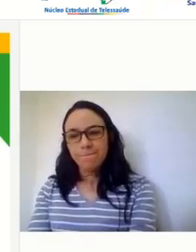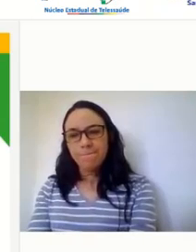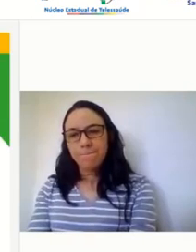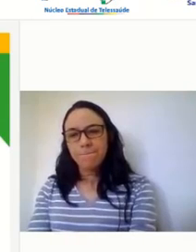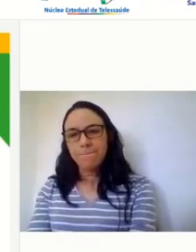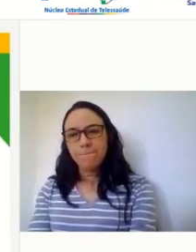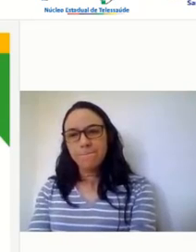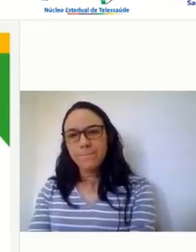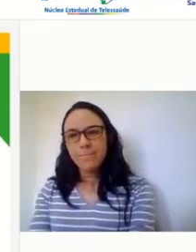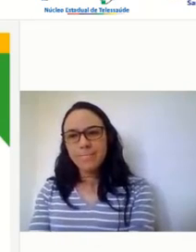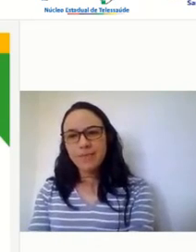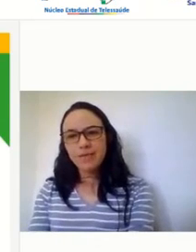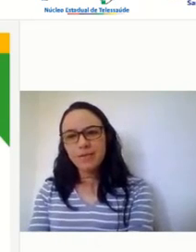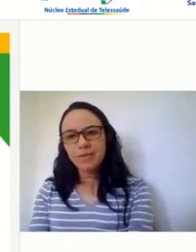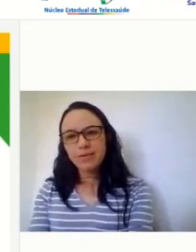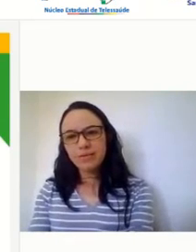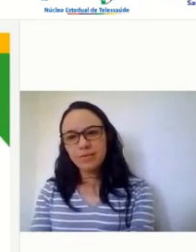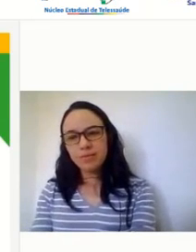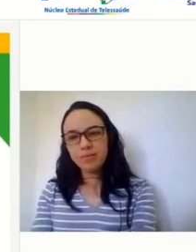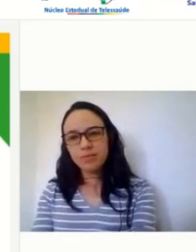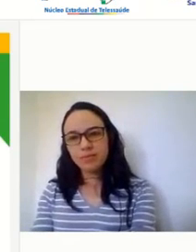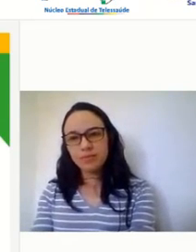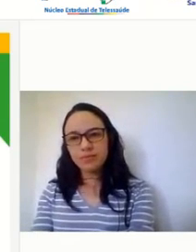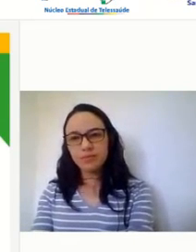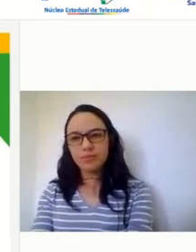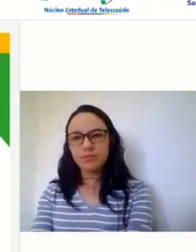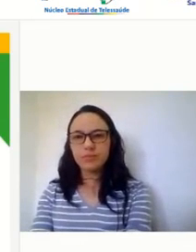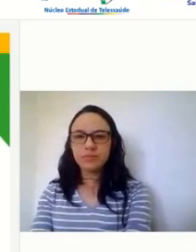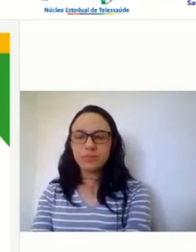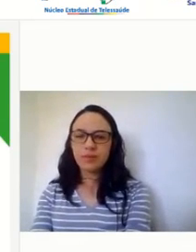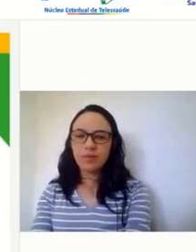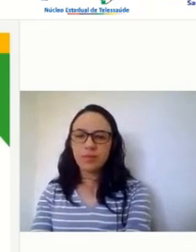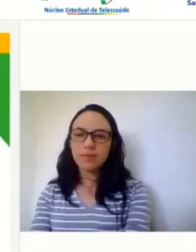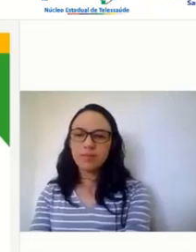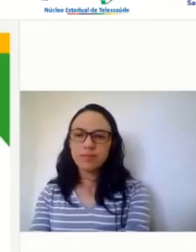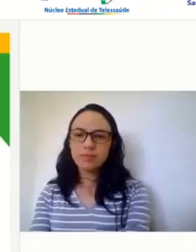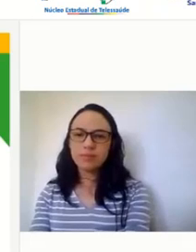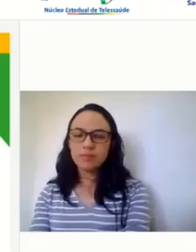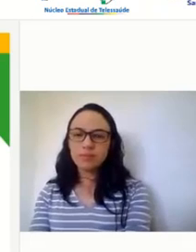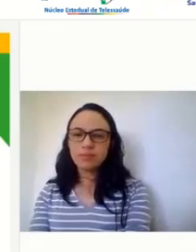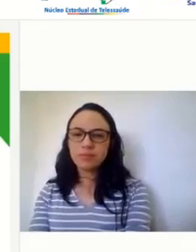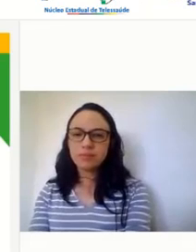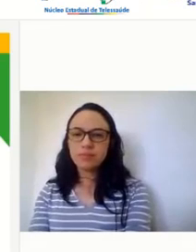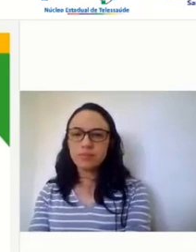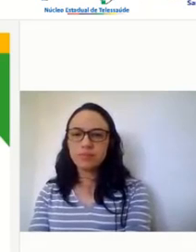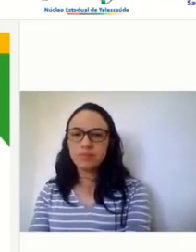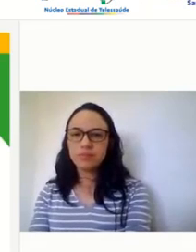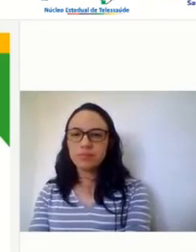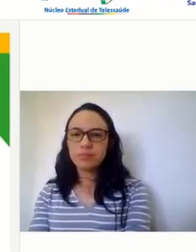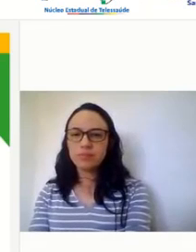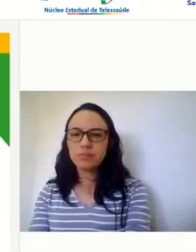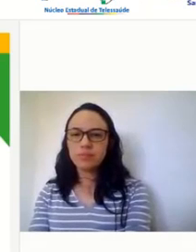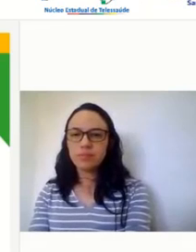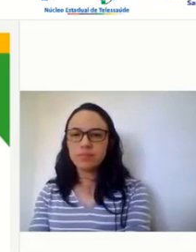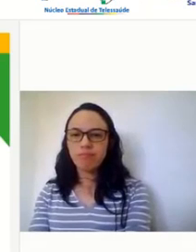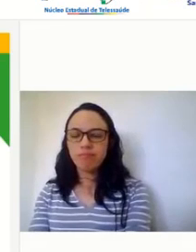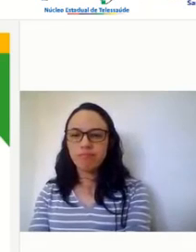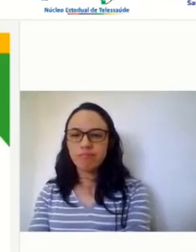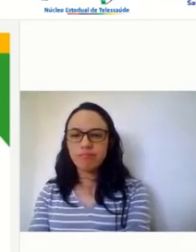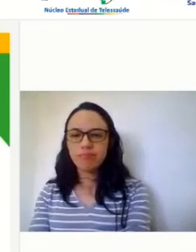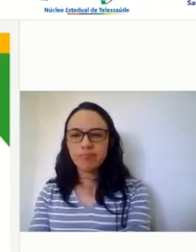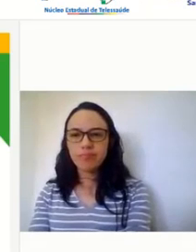paciente em isolamento respiratório ele fique sozinho no quarto caso não